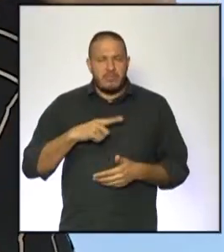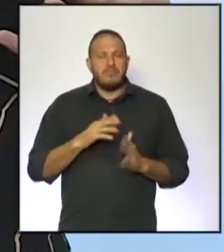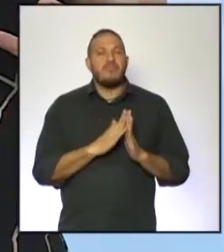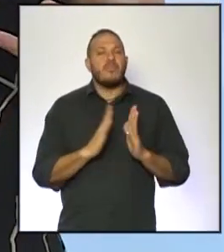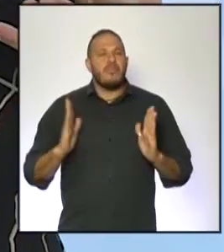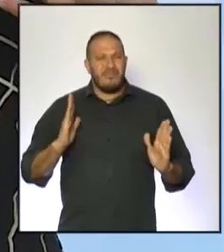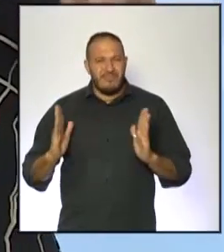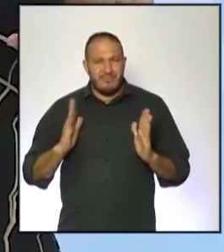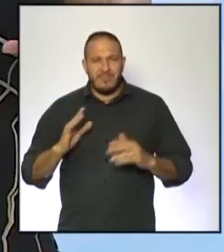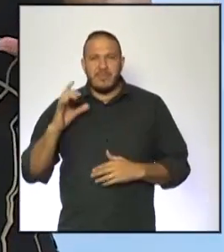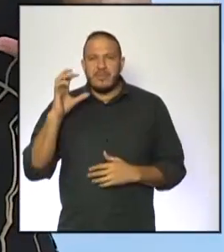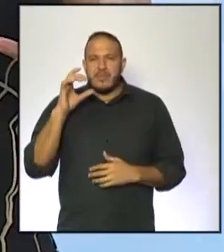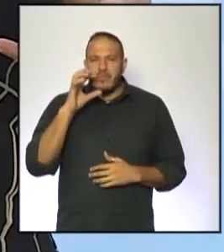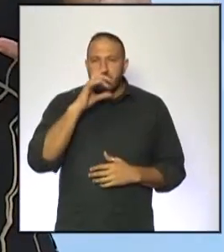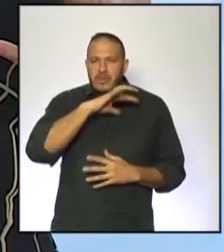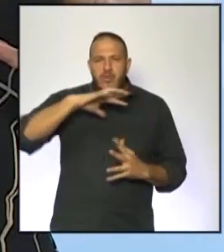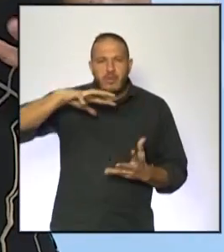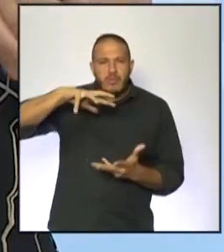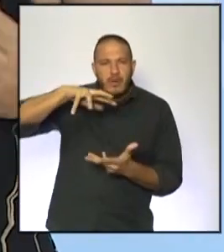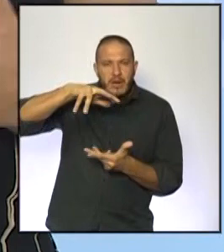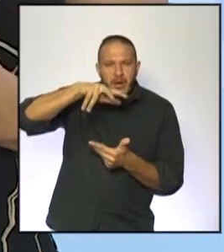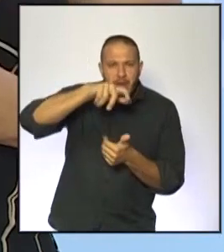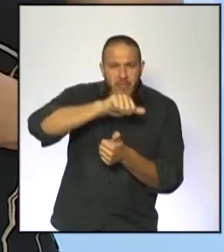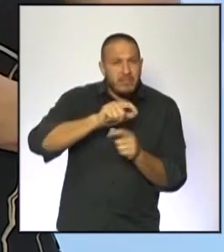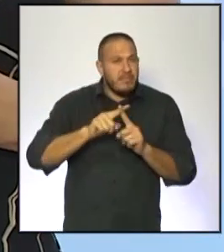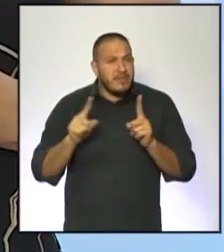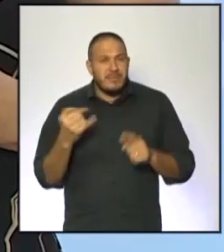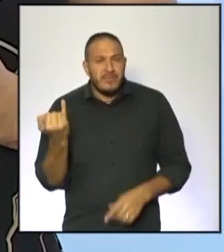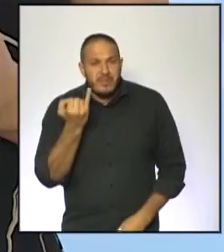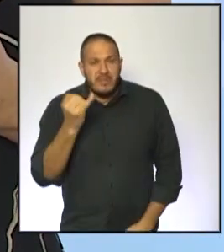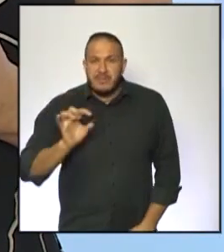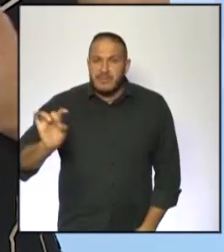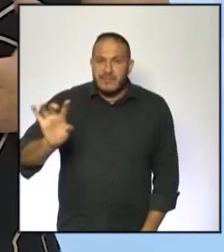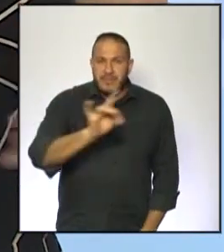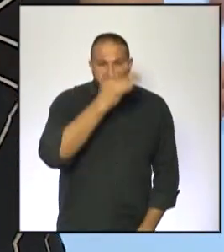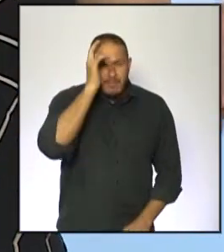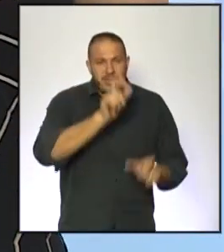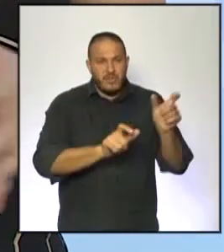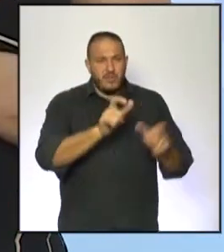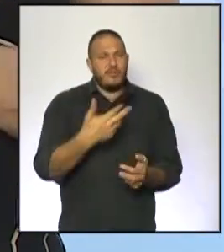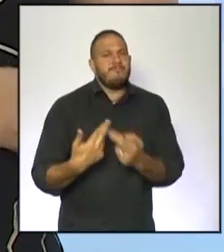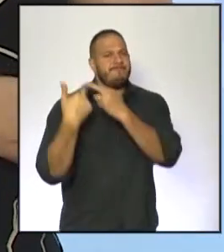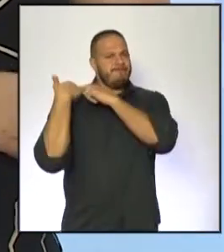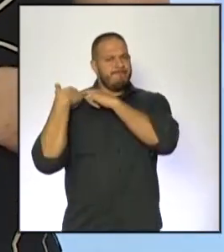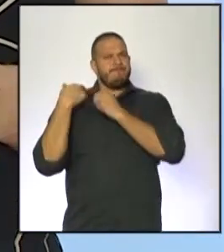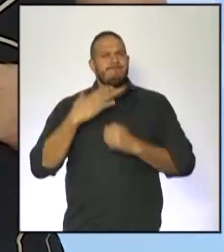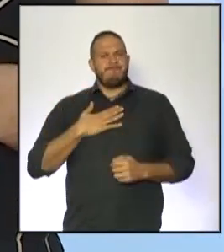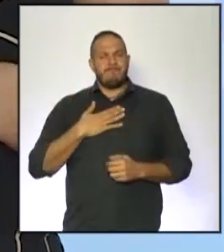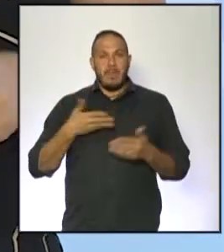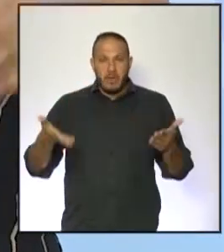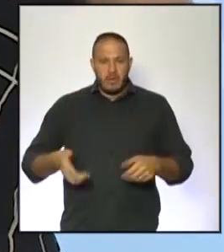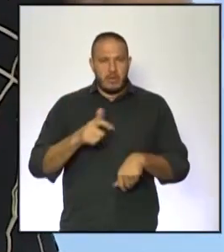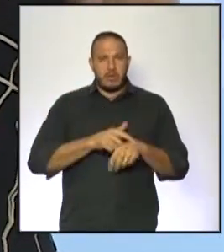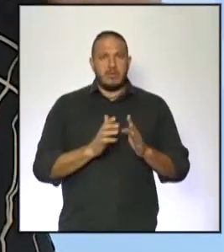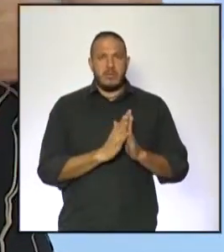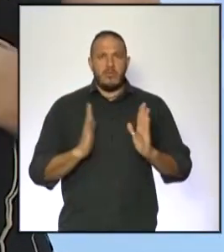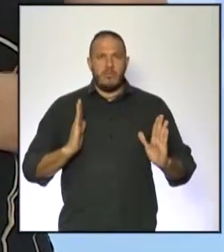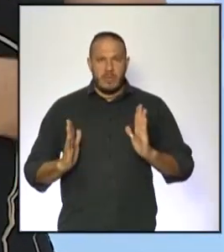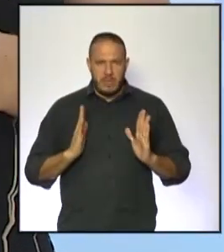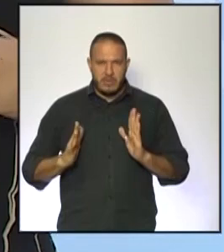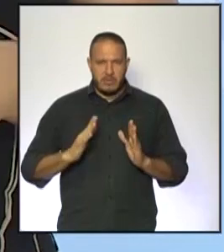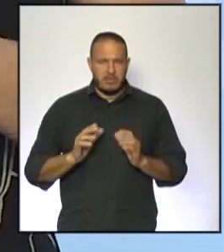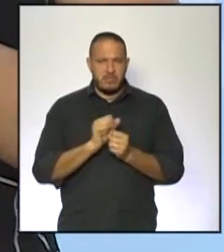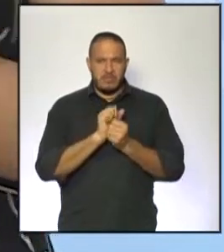é importante que cada um de nós façamos a nossa parte. Mesmo nesse tempo de pandemia, nada impede de